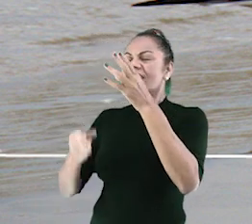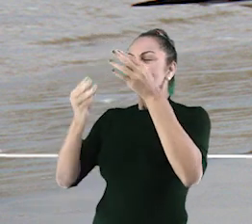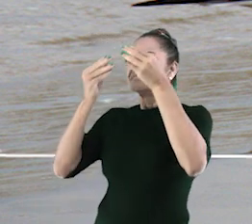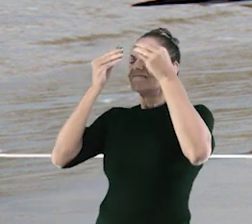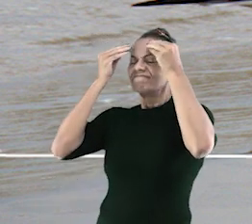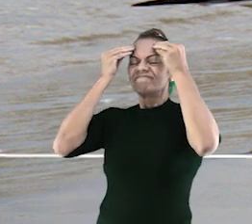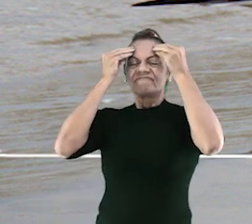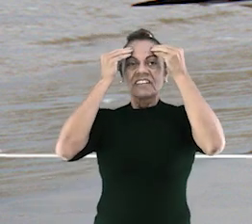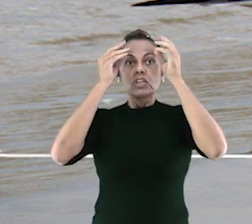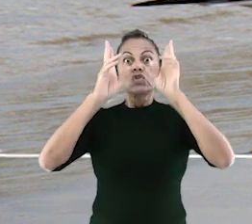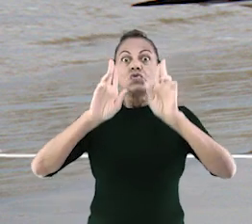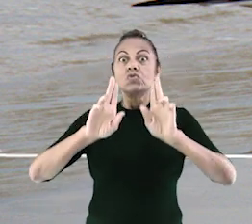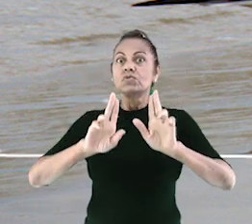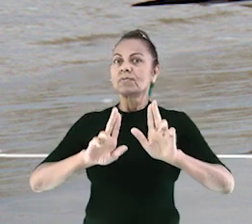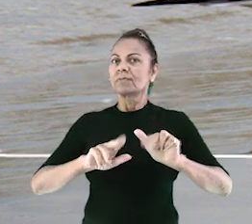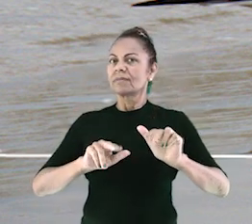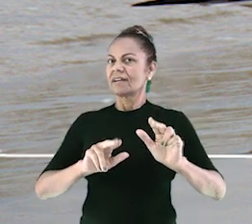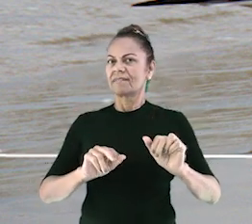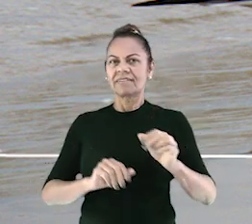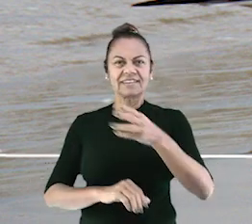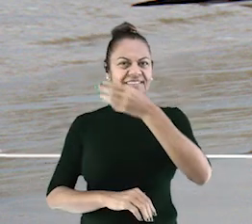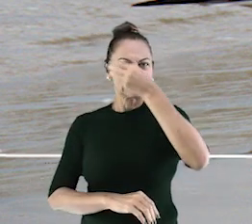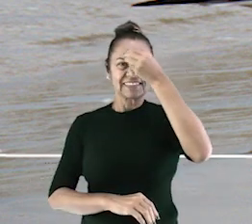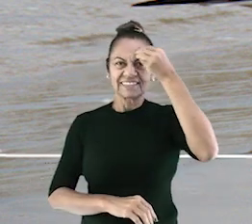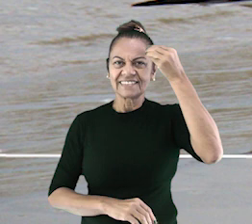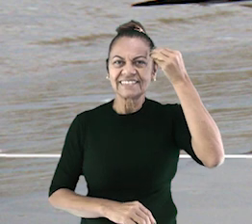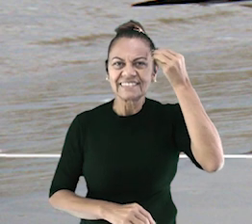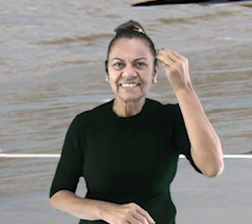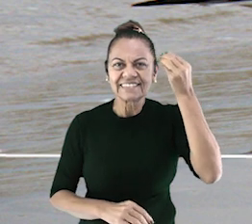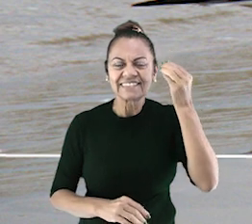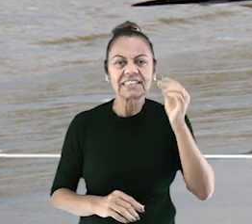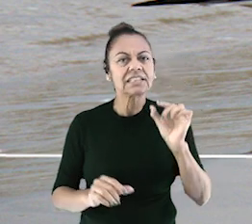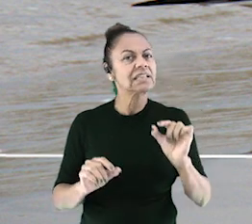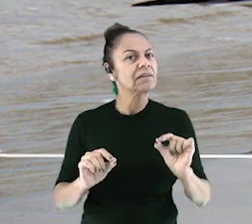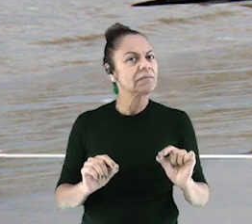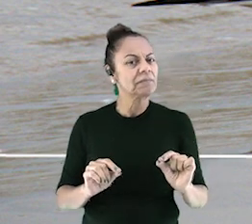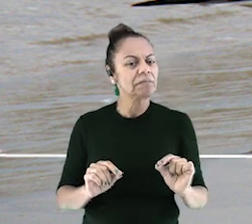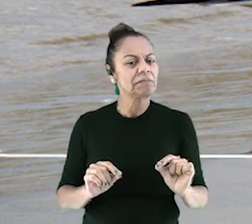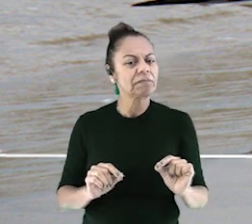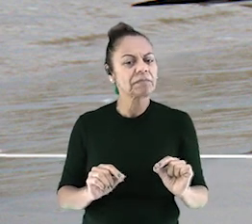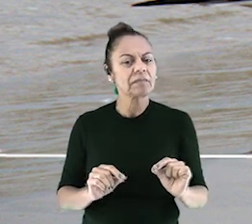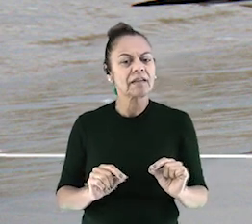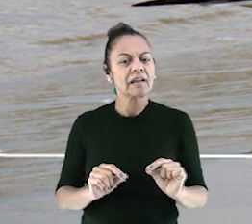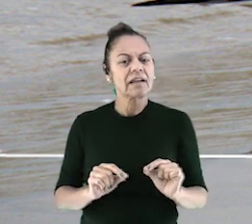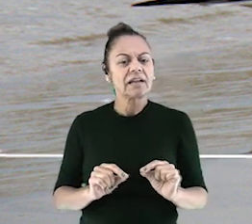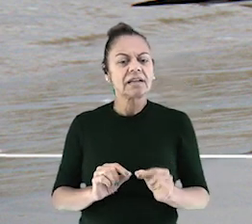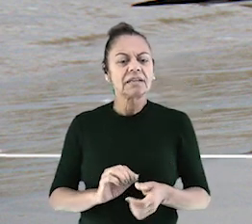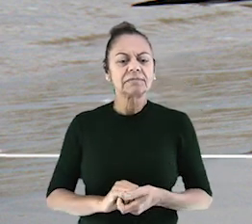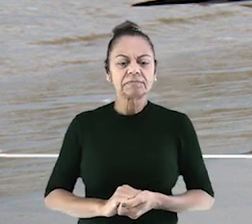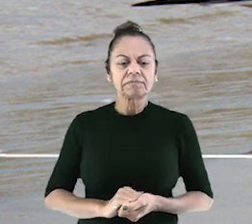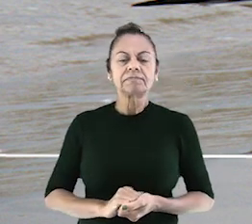E crianças, sabe de outra coisa que ele não se esqueceu?